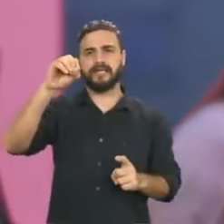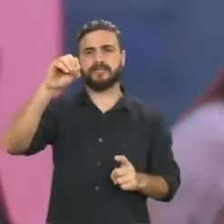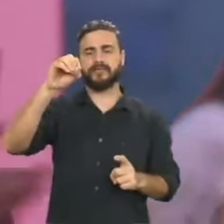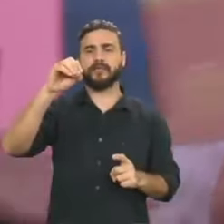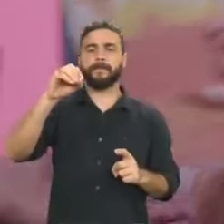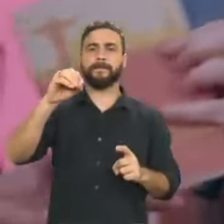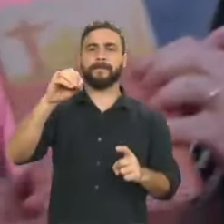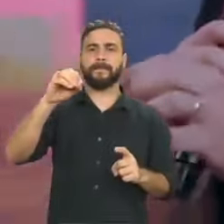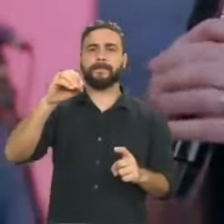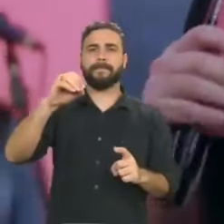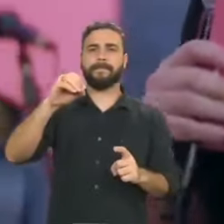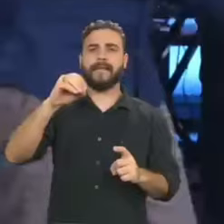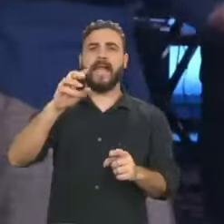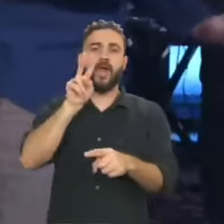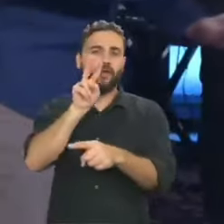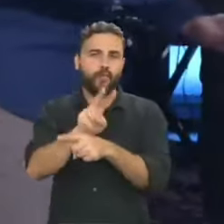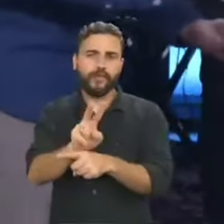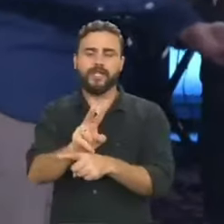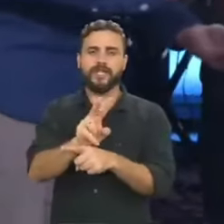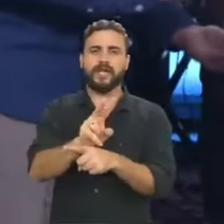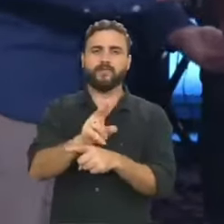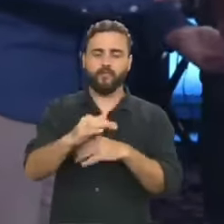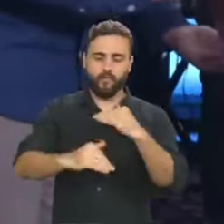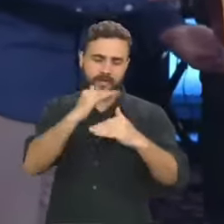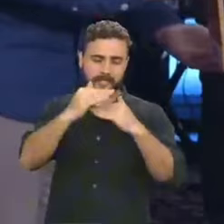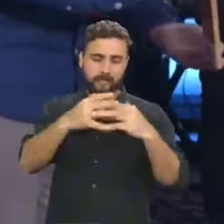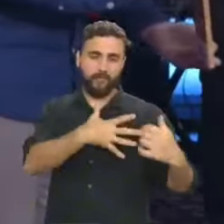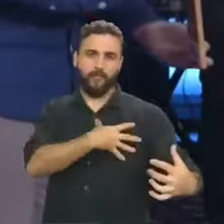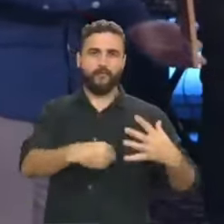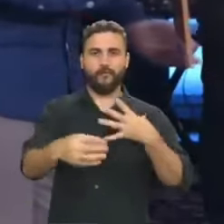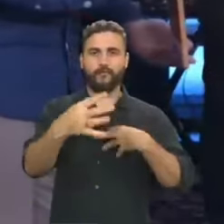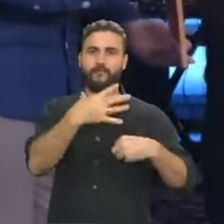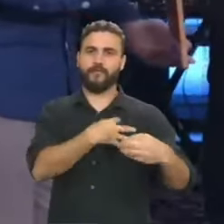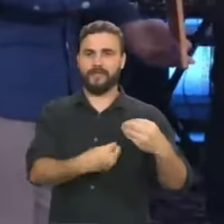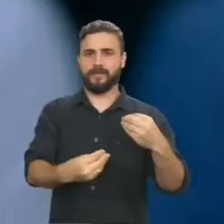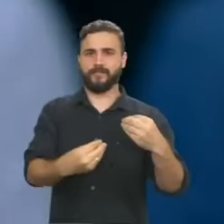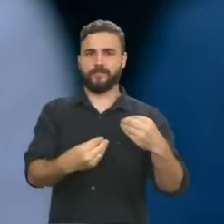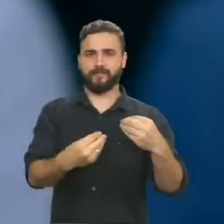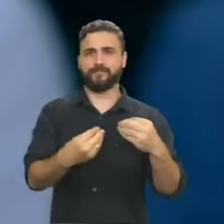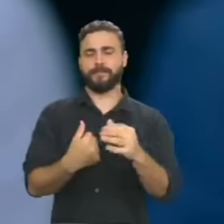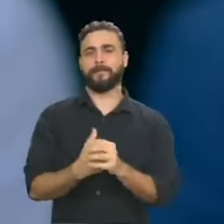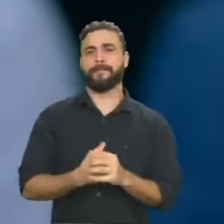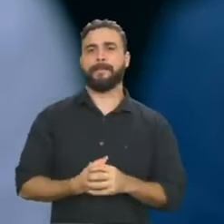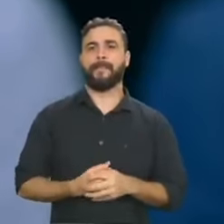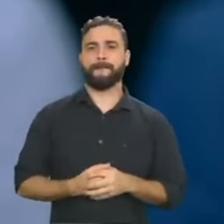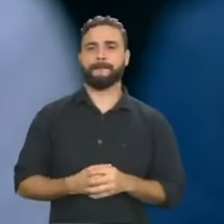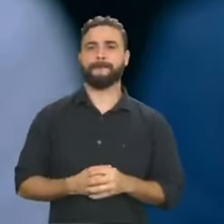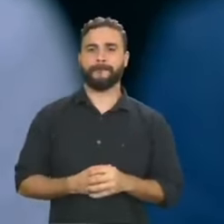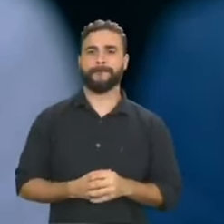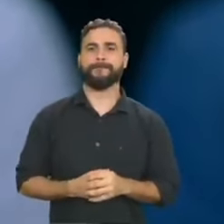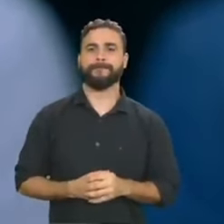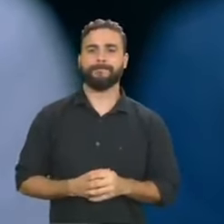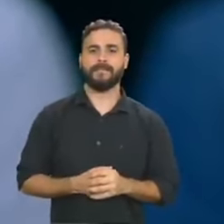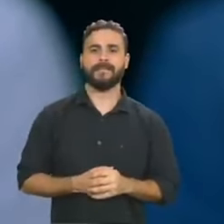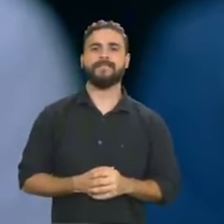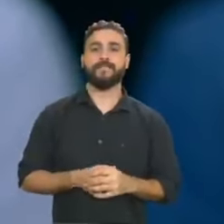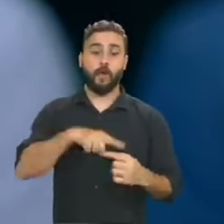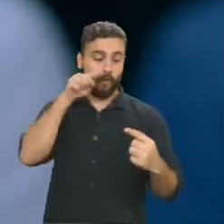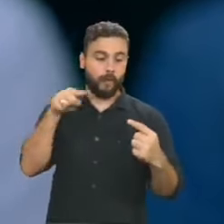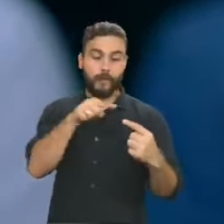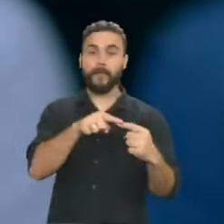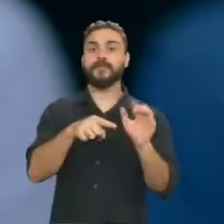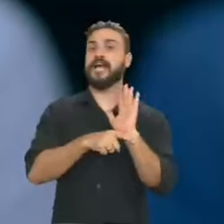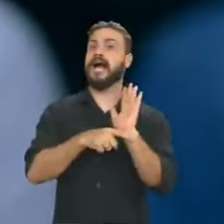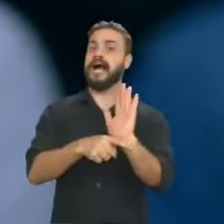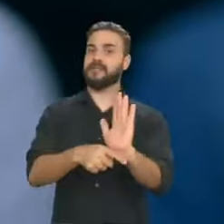Macedo, também está pela Ultimato. É um livro, gente, que a Alicia tem o ministério de ajudar os